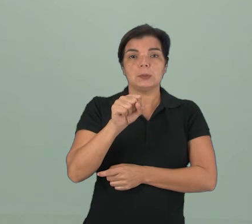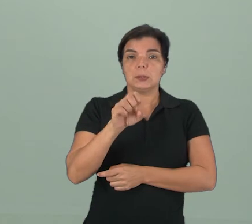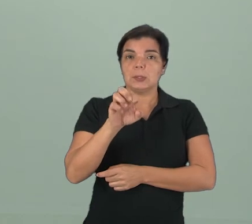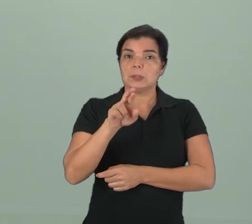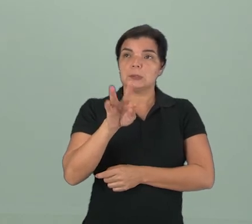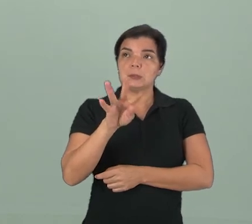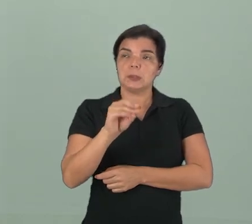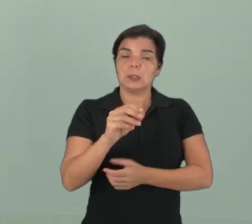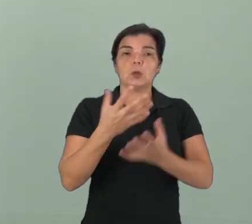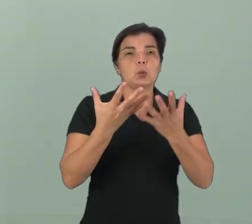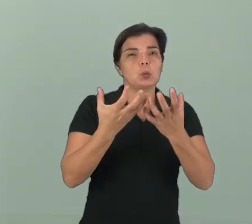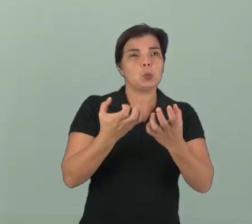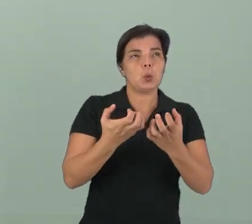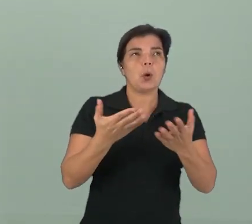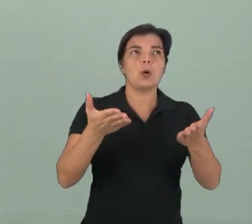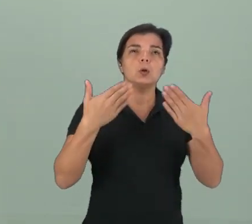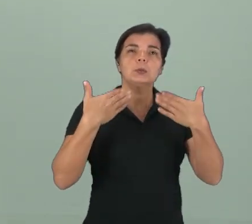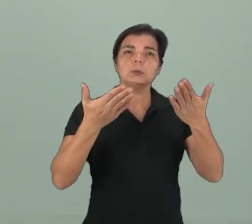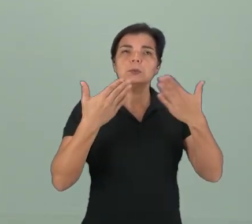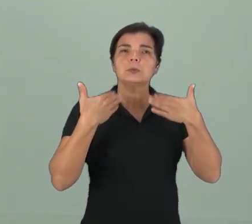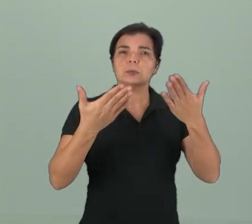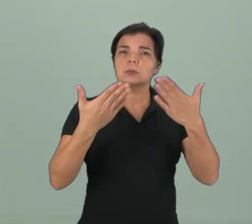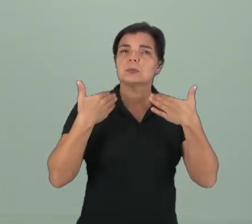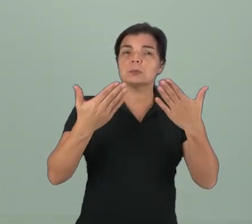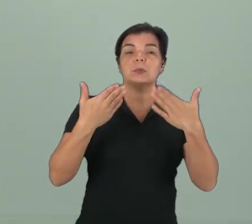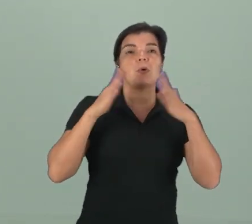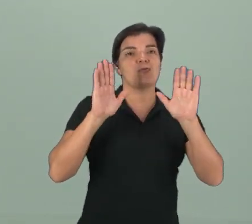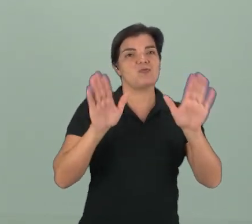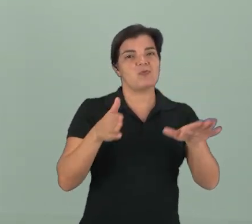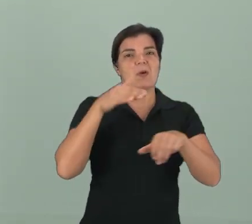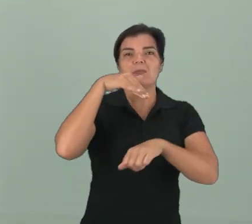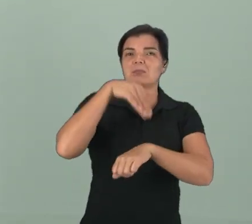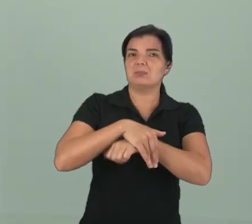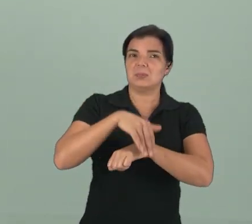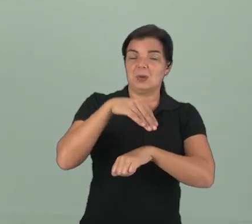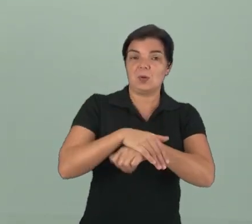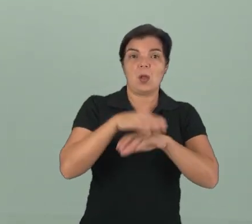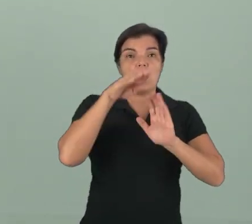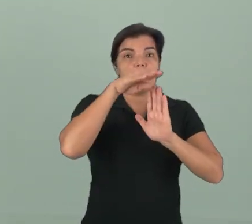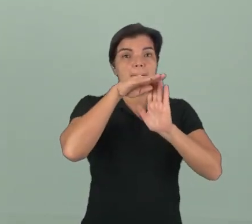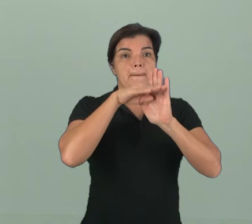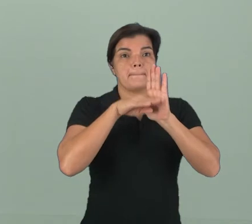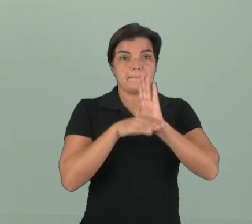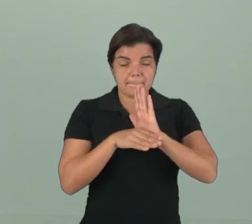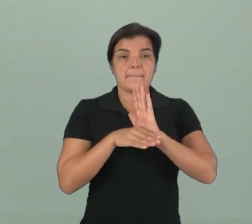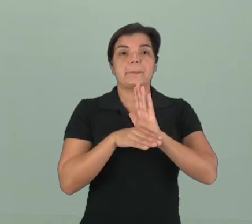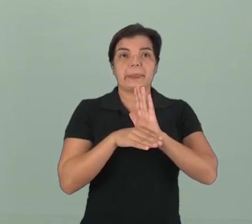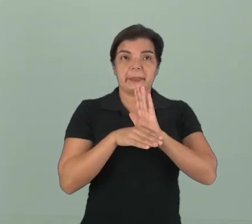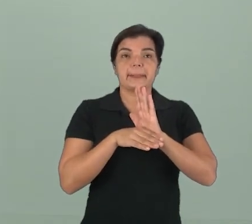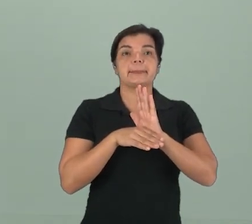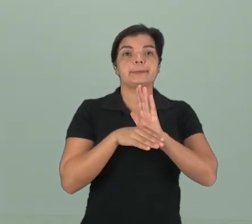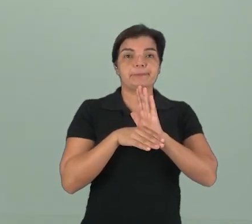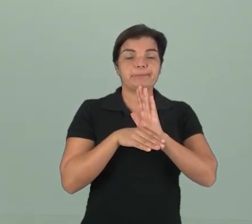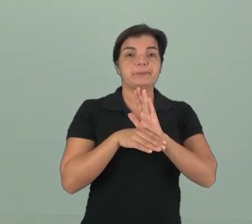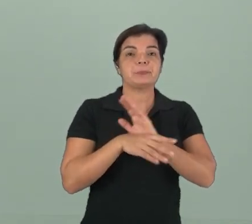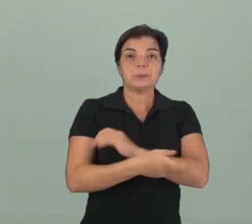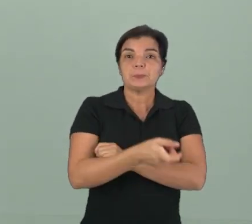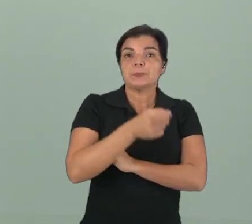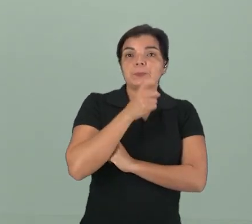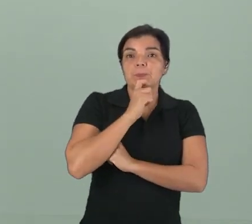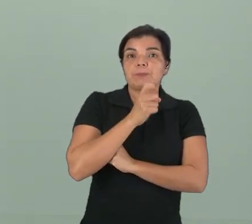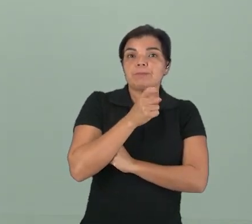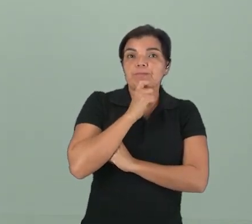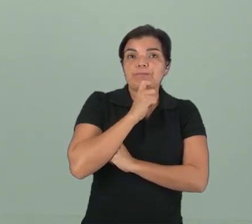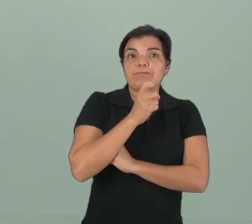dia, o período do dia, faz muito calor. Já no período da noite, a temperatura baixa bruscamente e fica um